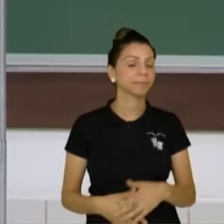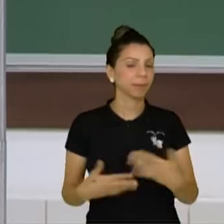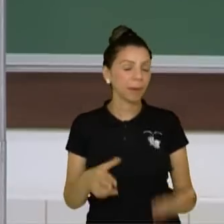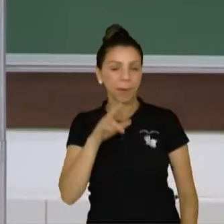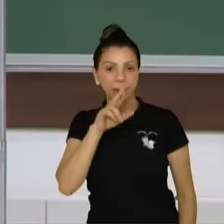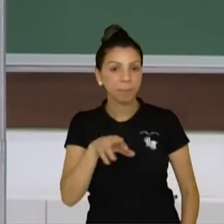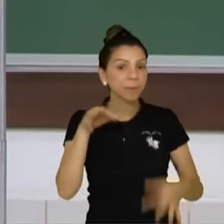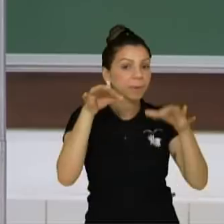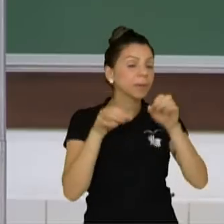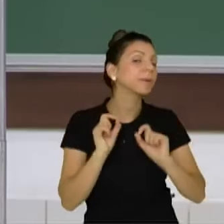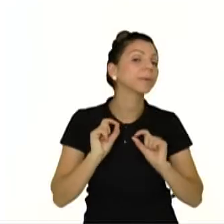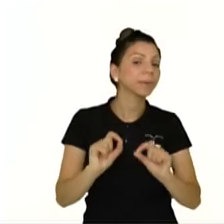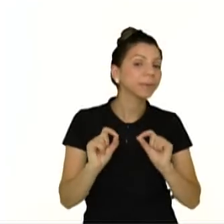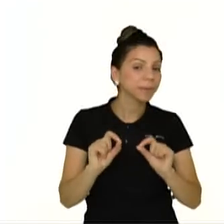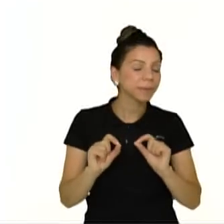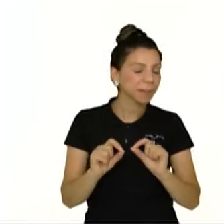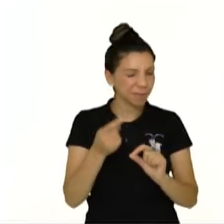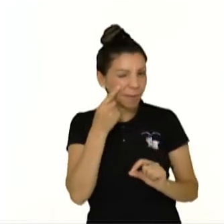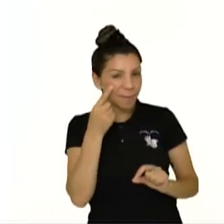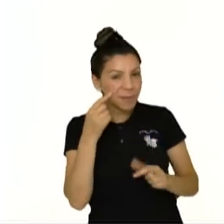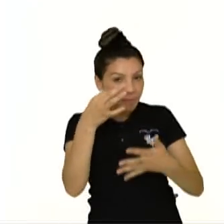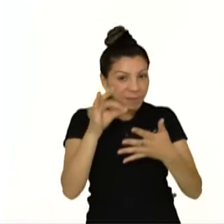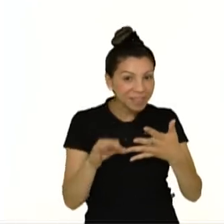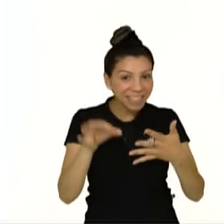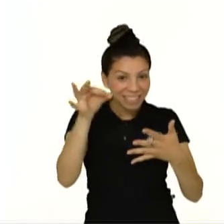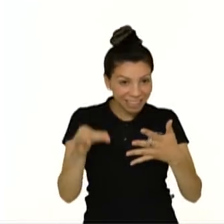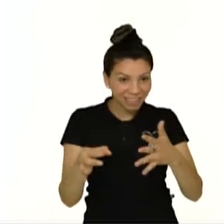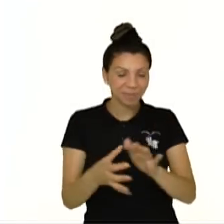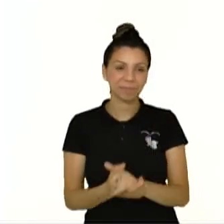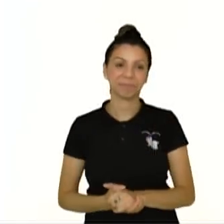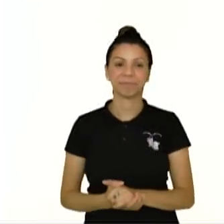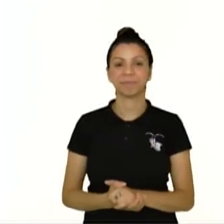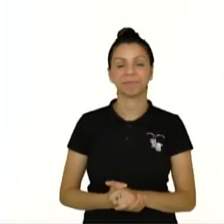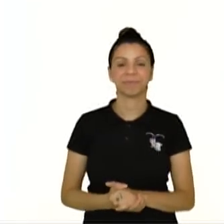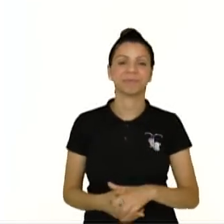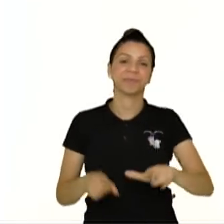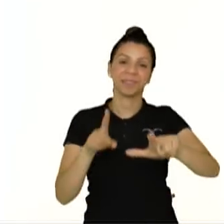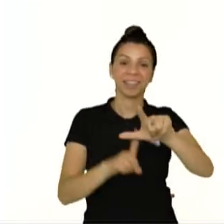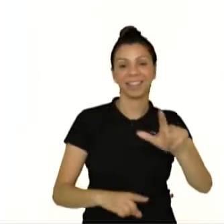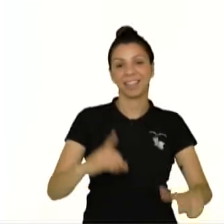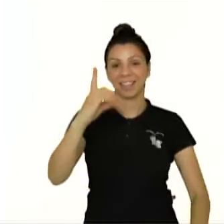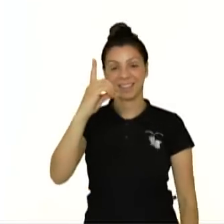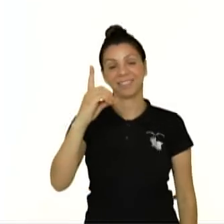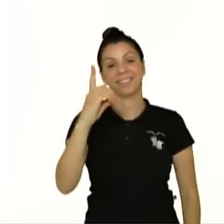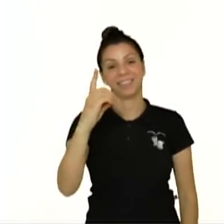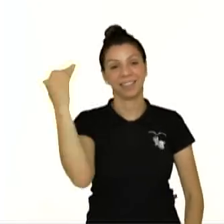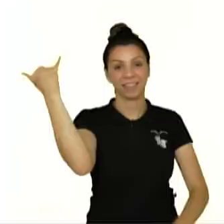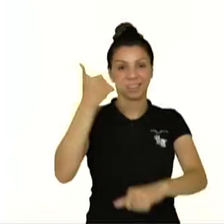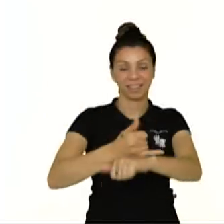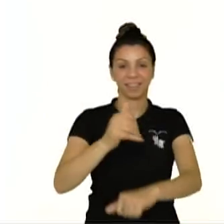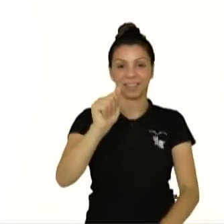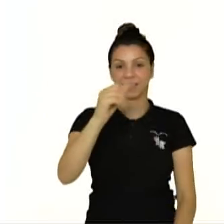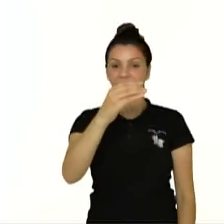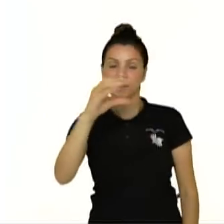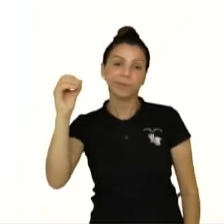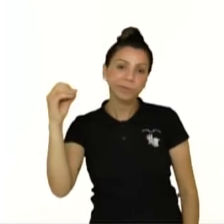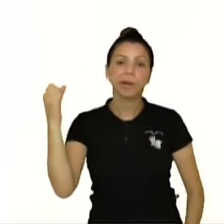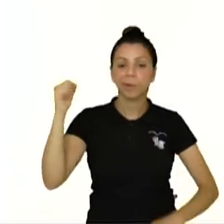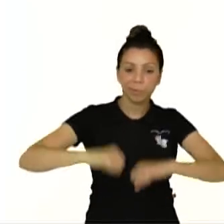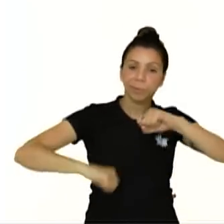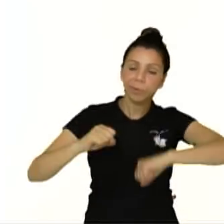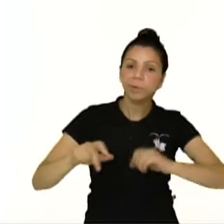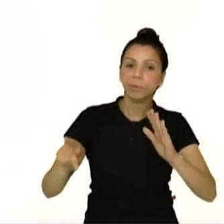E a resposta certa é, vamos ver se você acertou? Conferindo, aço. Companhia do